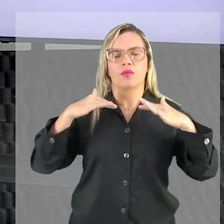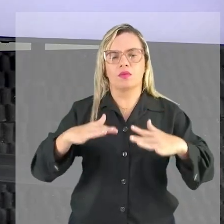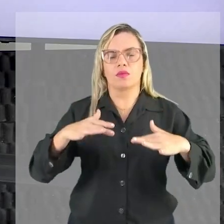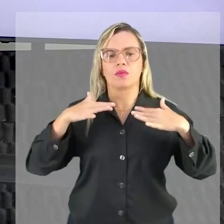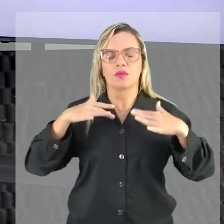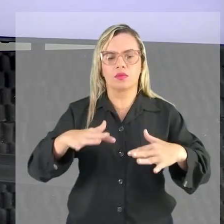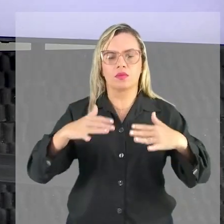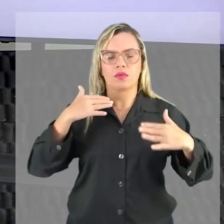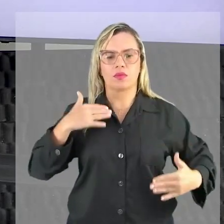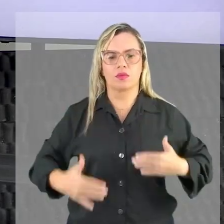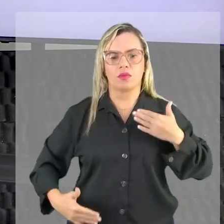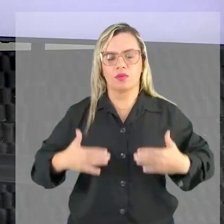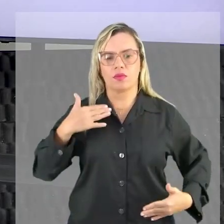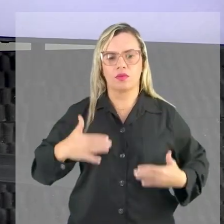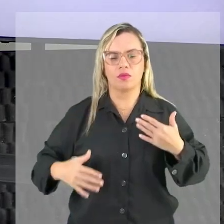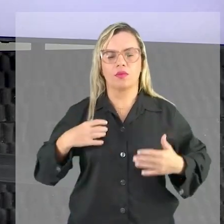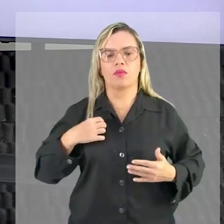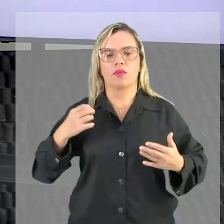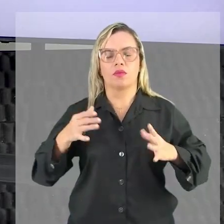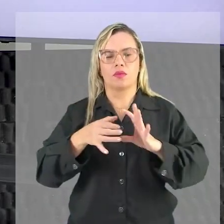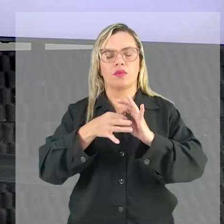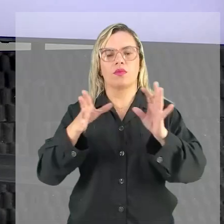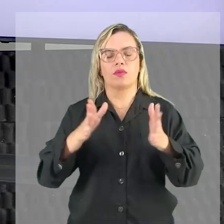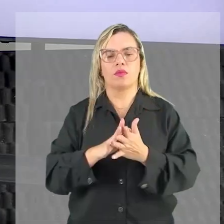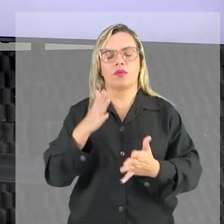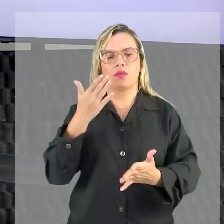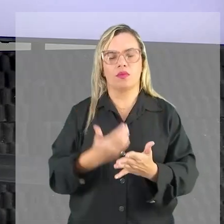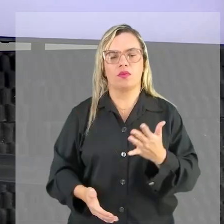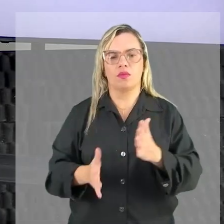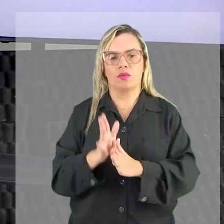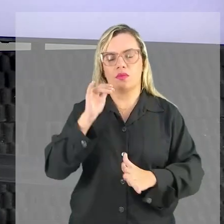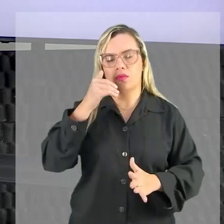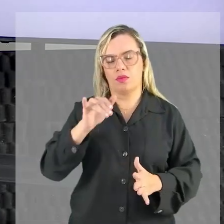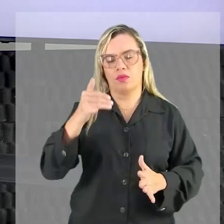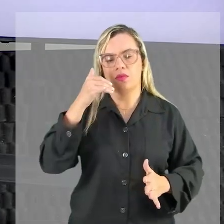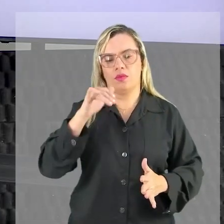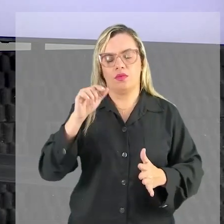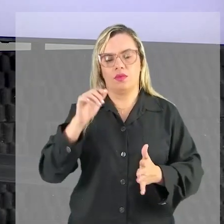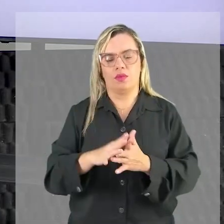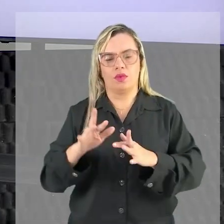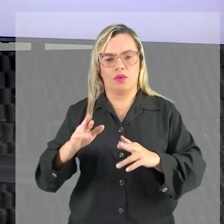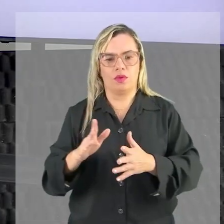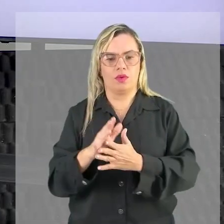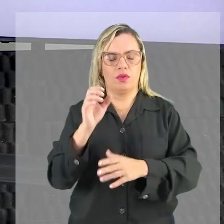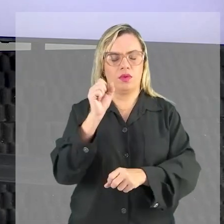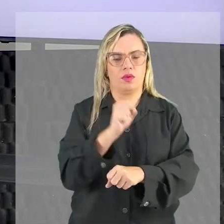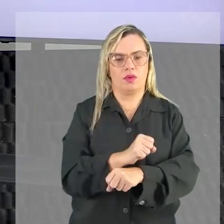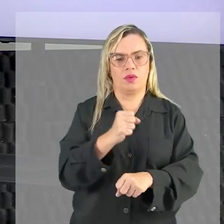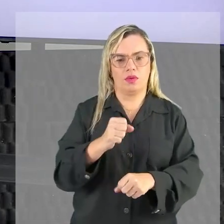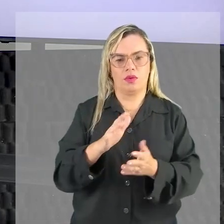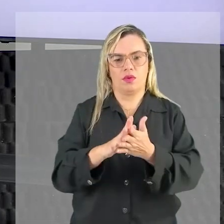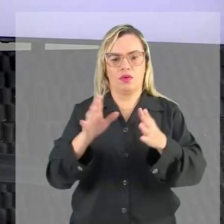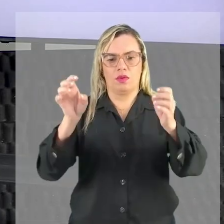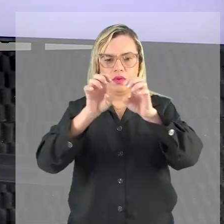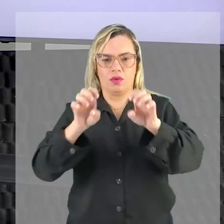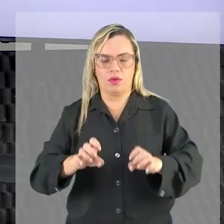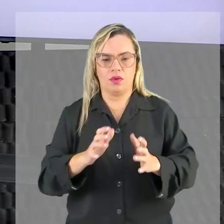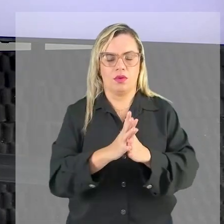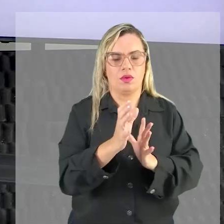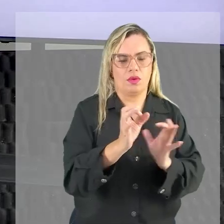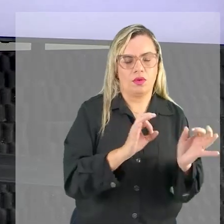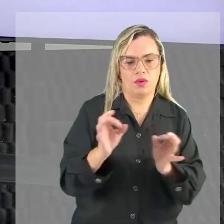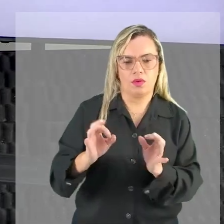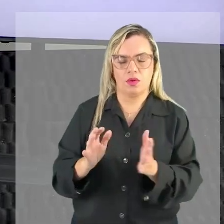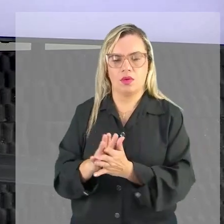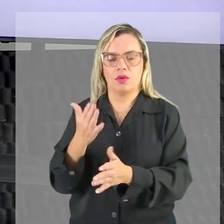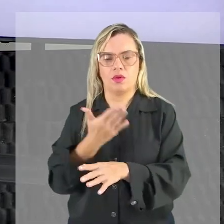movimentos corporais voluntários que geram um gasto energético maior do que o estado de repouso. Então, se ela é estruturada, essa